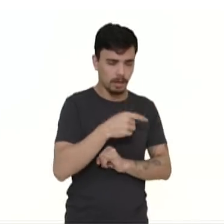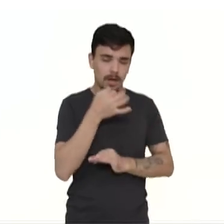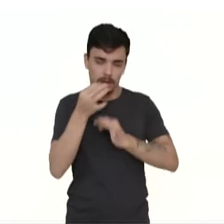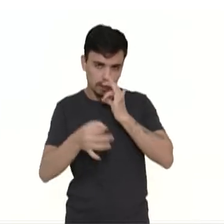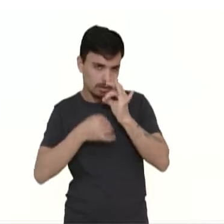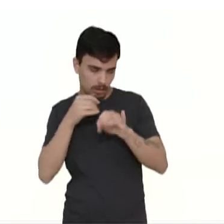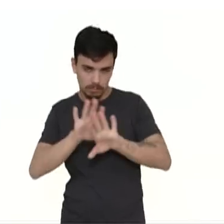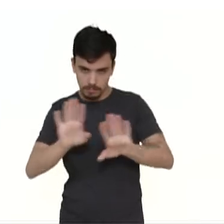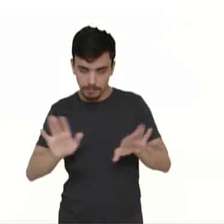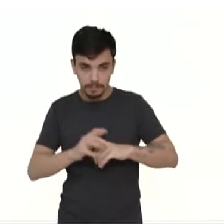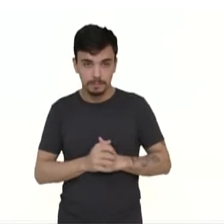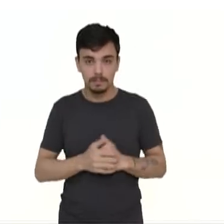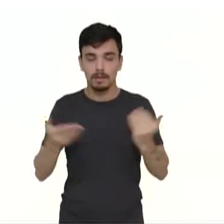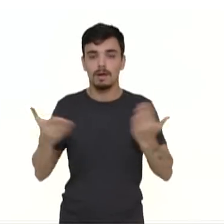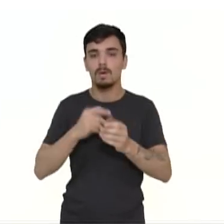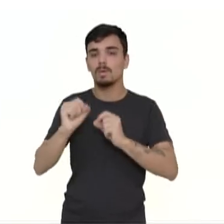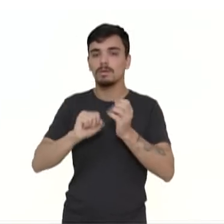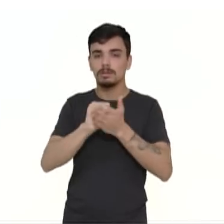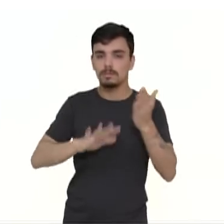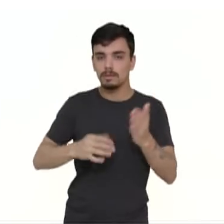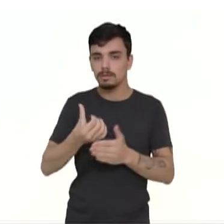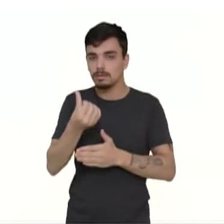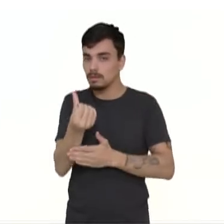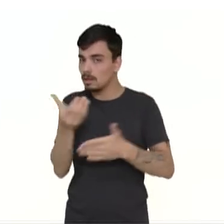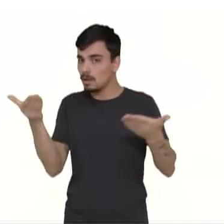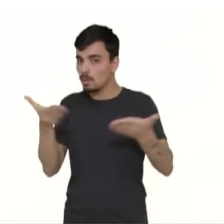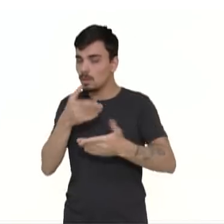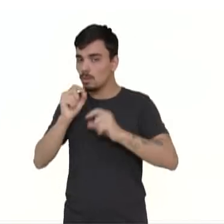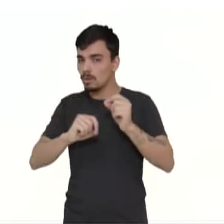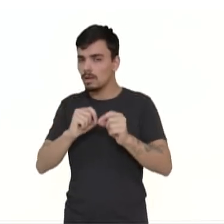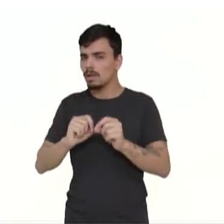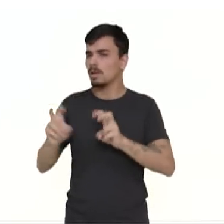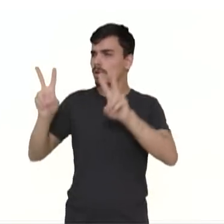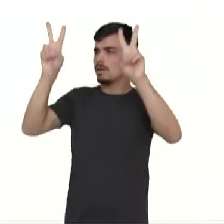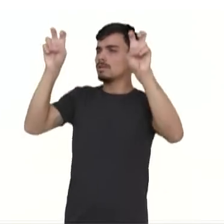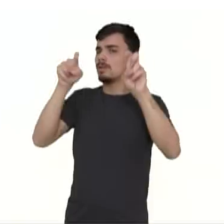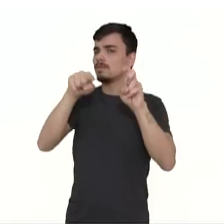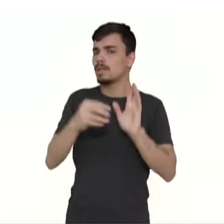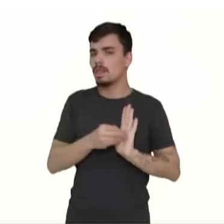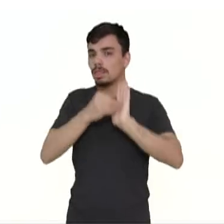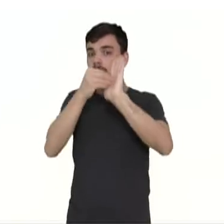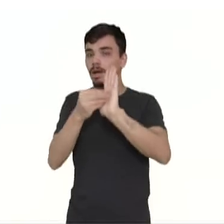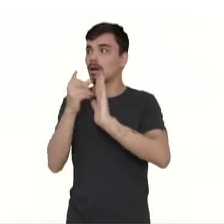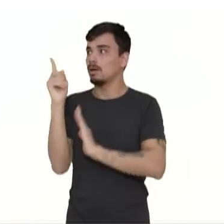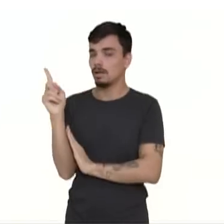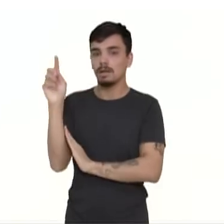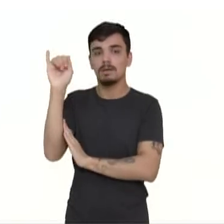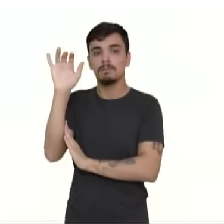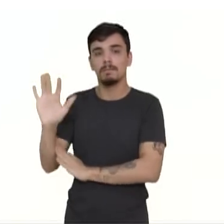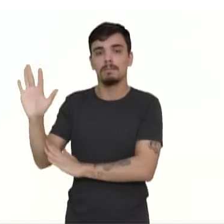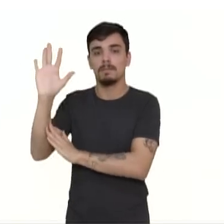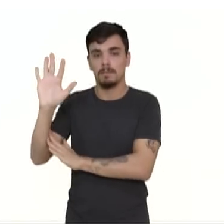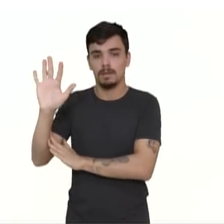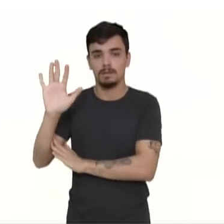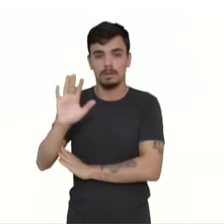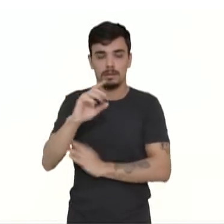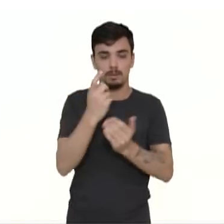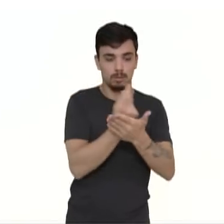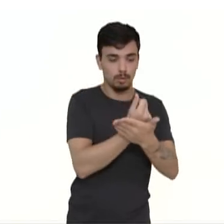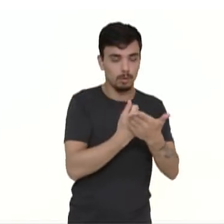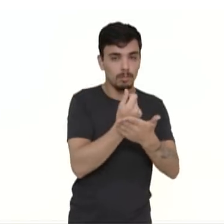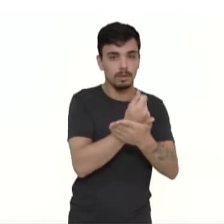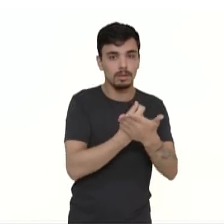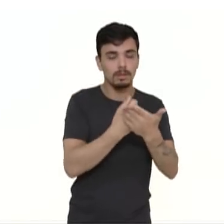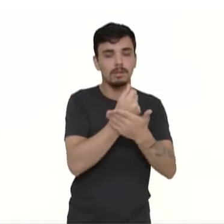né? E agora, no nosso exercício sexto de hoje, que título você daria para essa imagem? Comunismo,